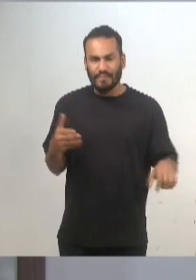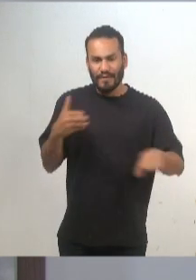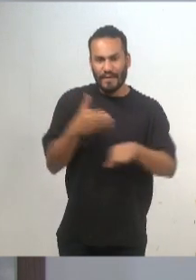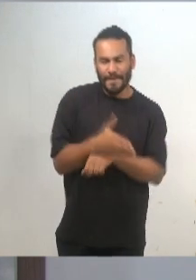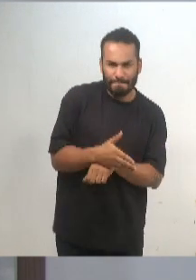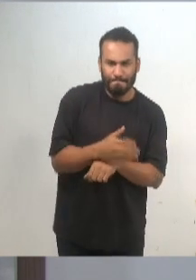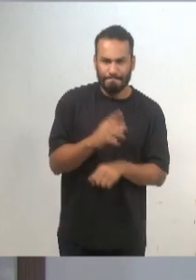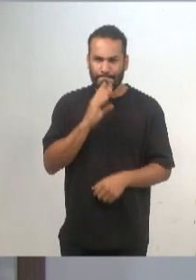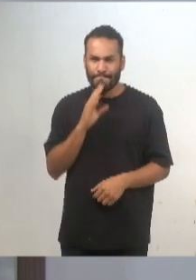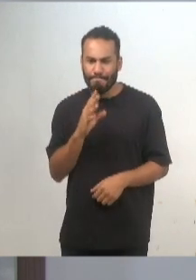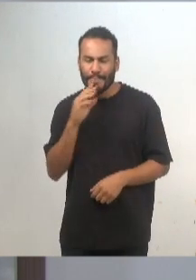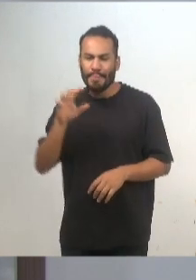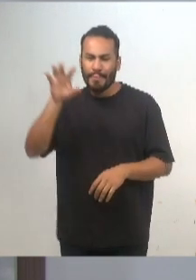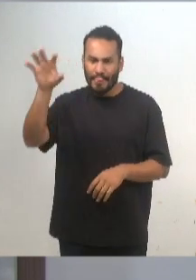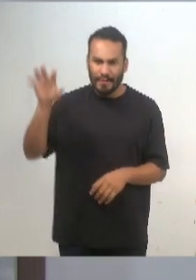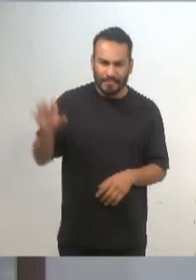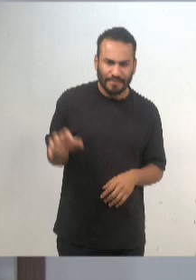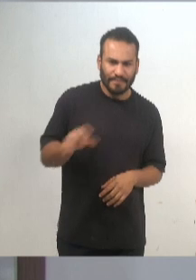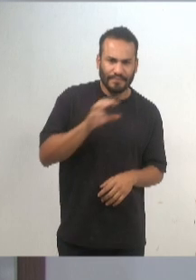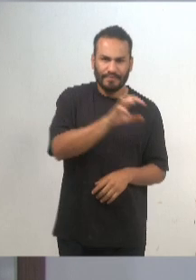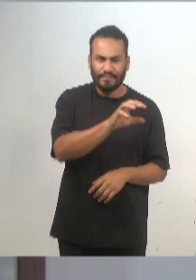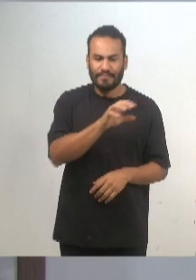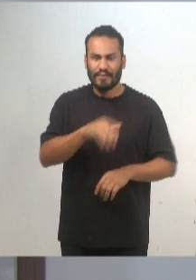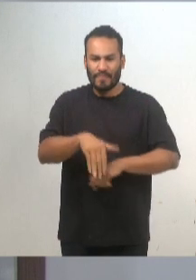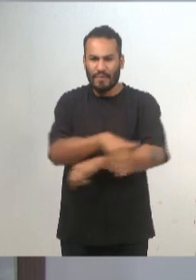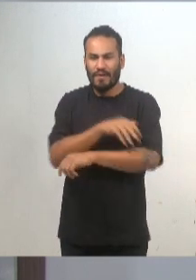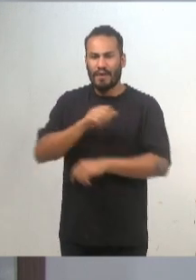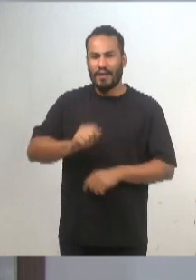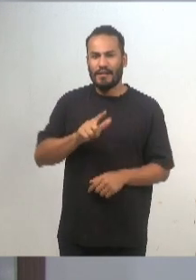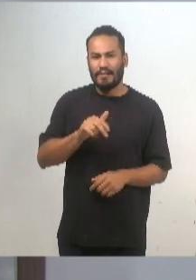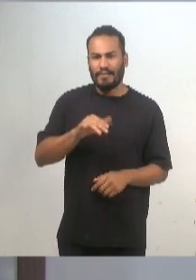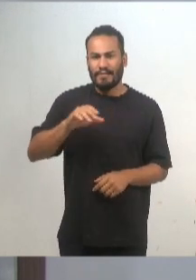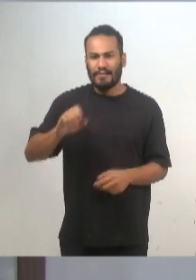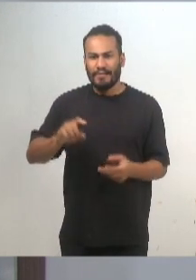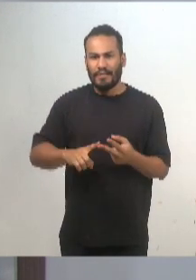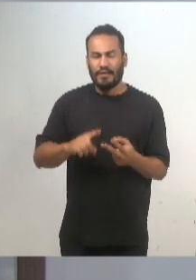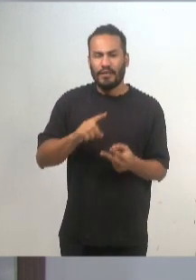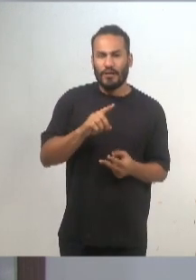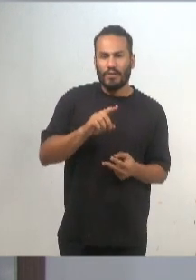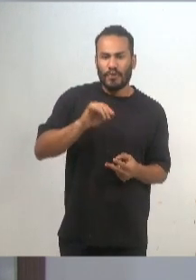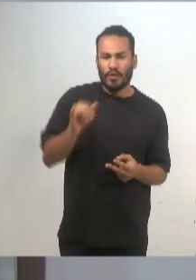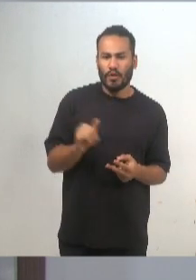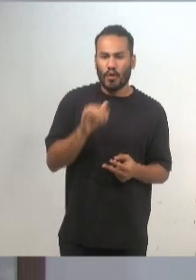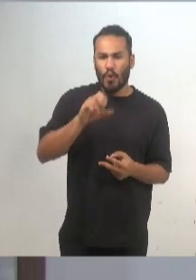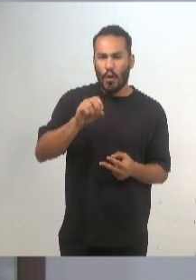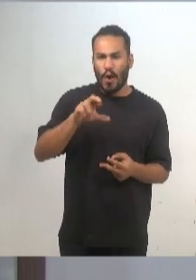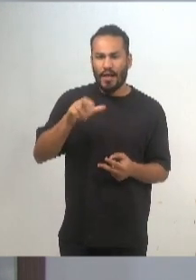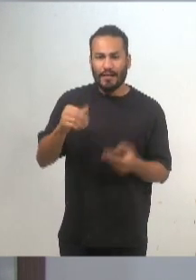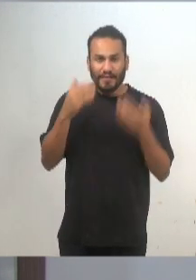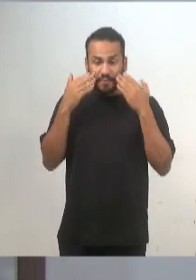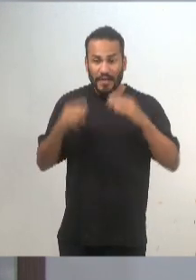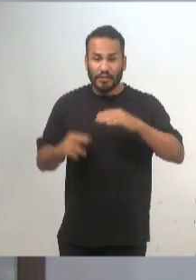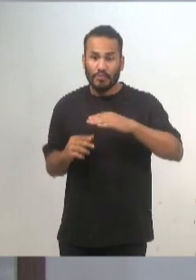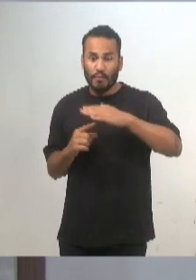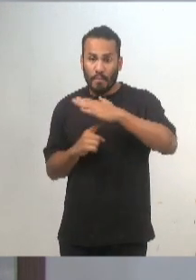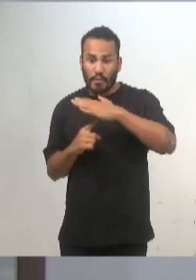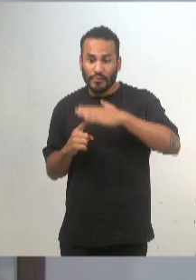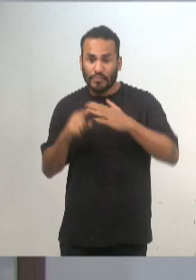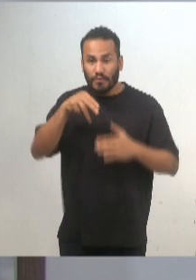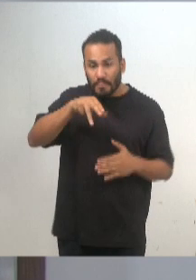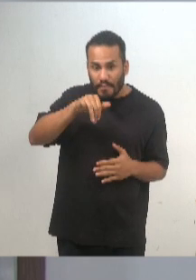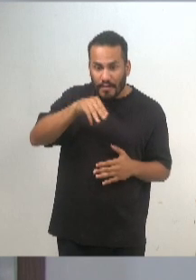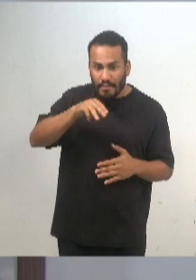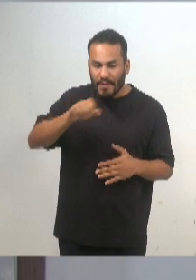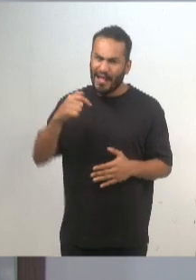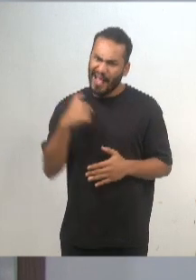e para quem conhece ali na região, que fica entre as ruas Alice Ferreira dos Santos e Rua Johann Sachs, na frente do posto Mimi, lá na BR-470. E